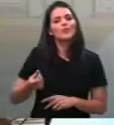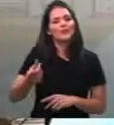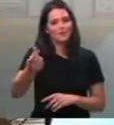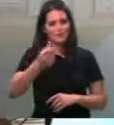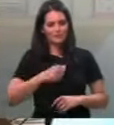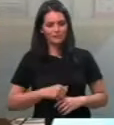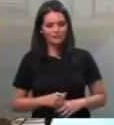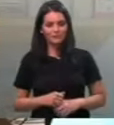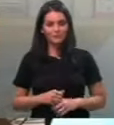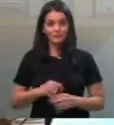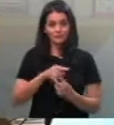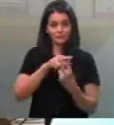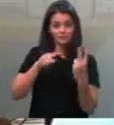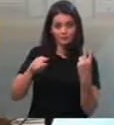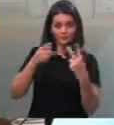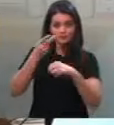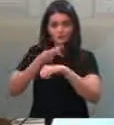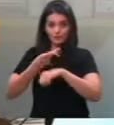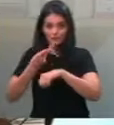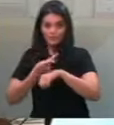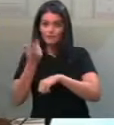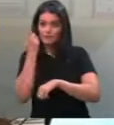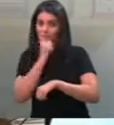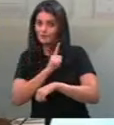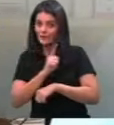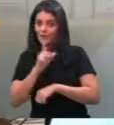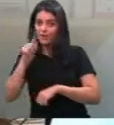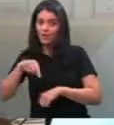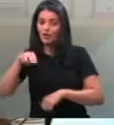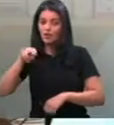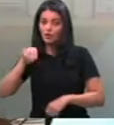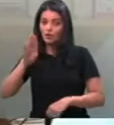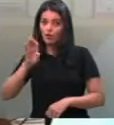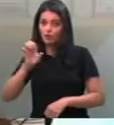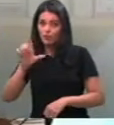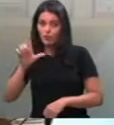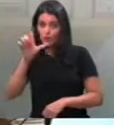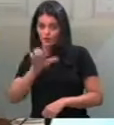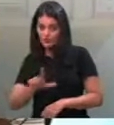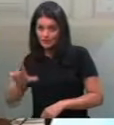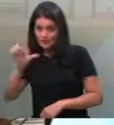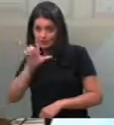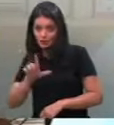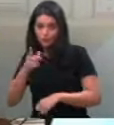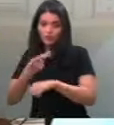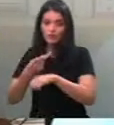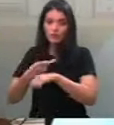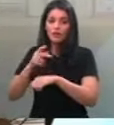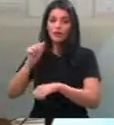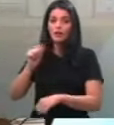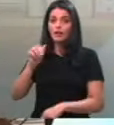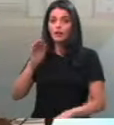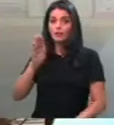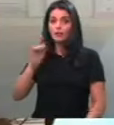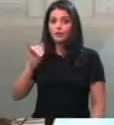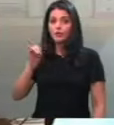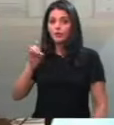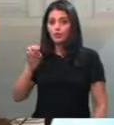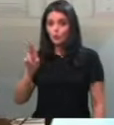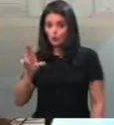2 prêmios termino falando, senhor presidente: o Nobel de Literatura para Abdul Razak